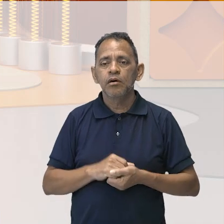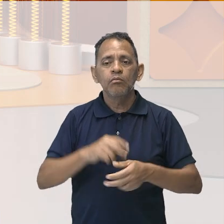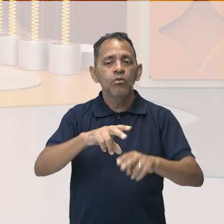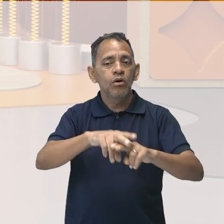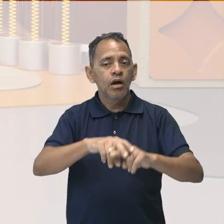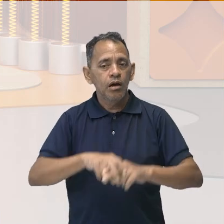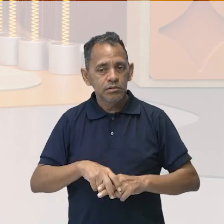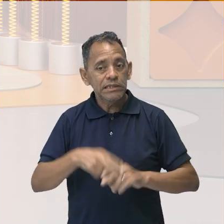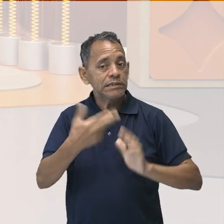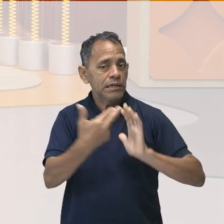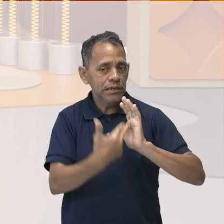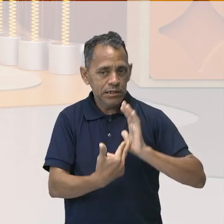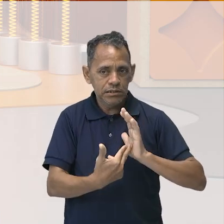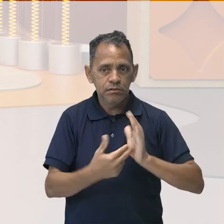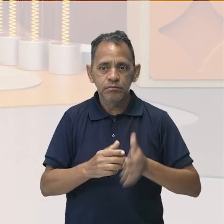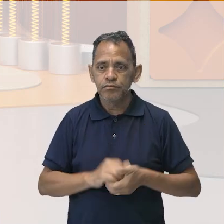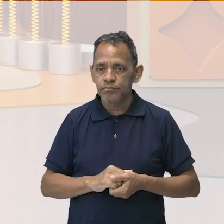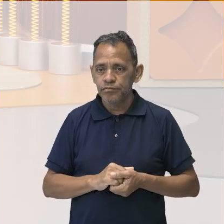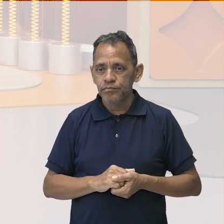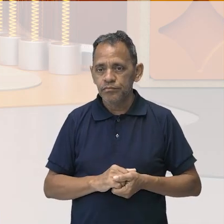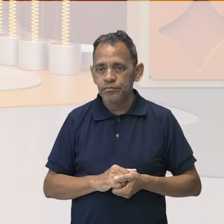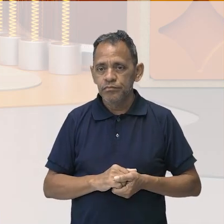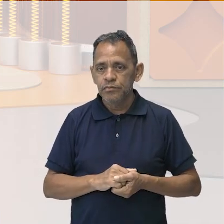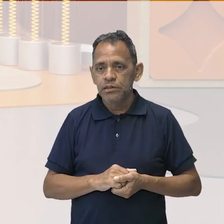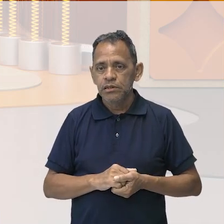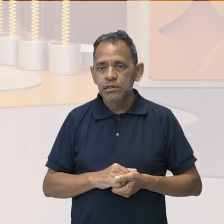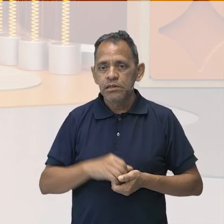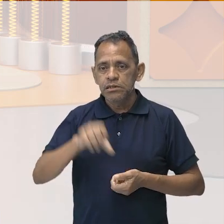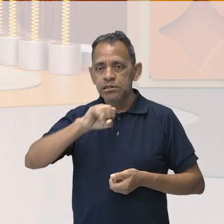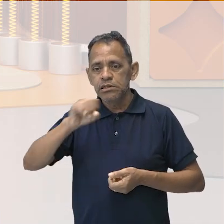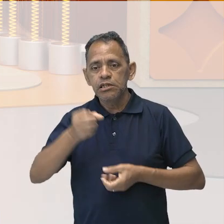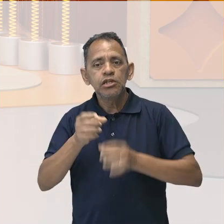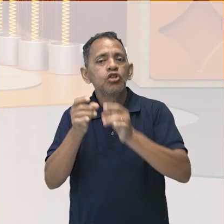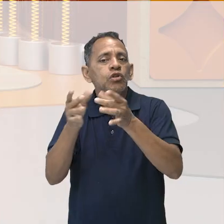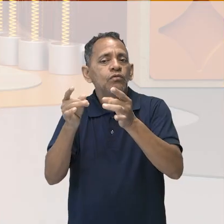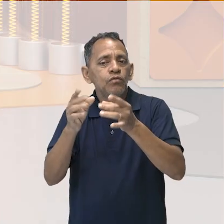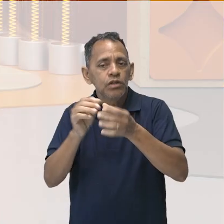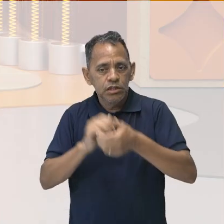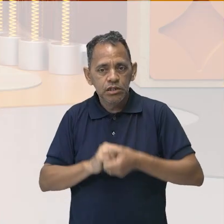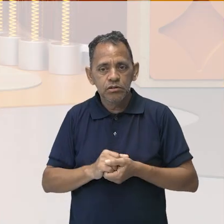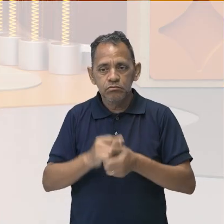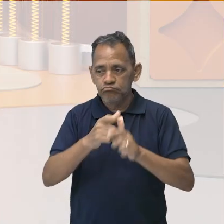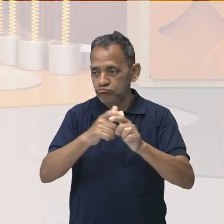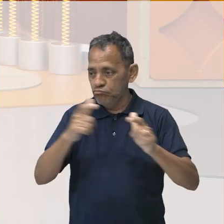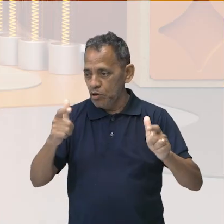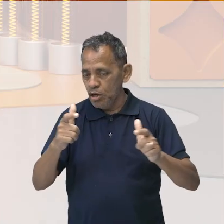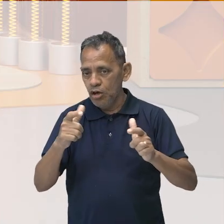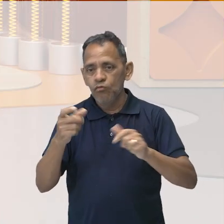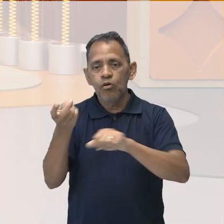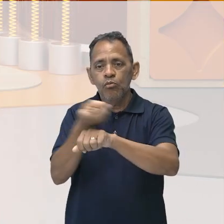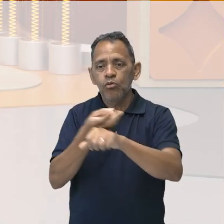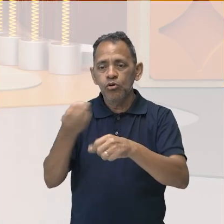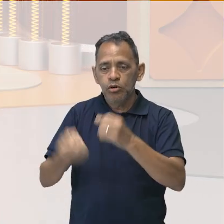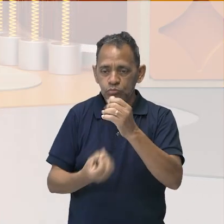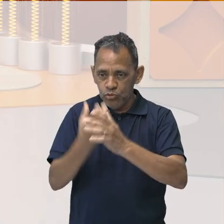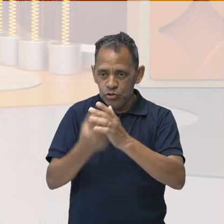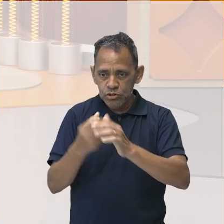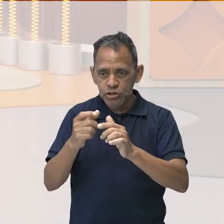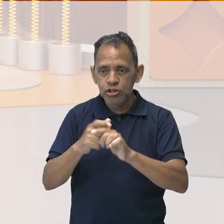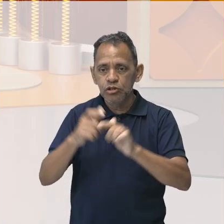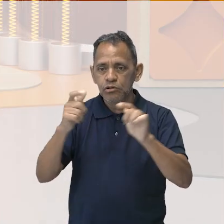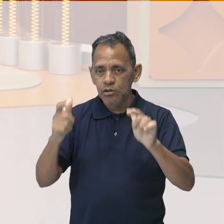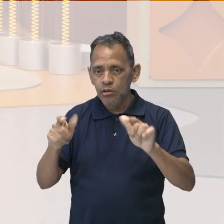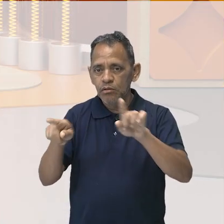da demanda, né? Então, a gente observa, se eu estou vendendo bastante, aí eu vou buscar produzir mais, para vender